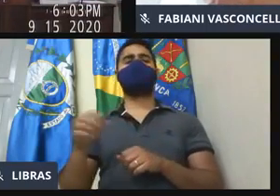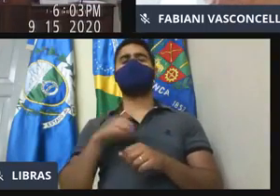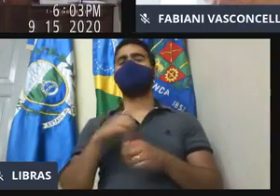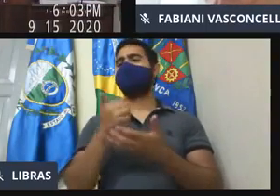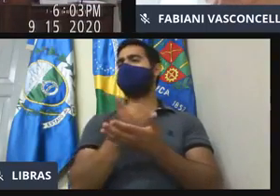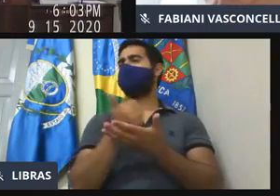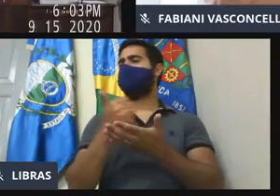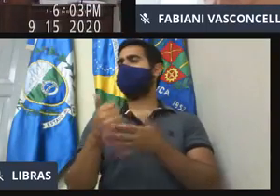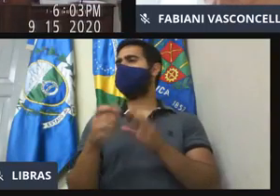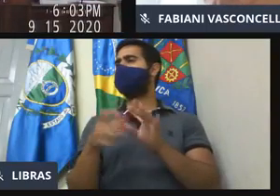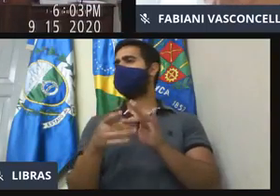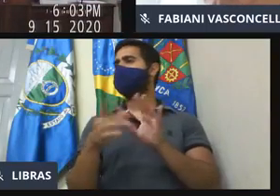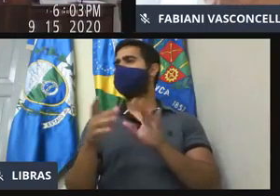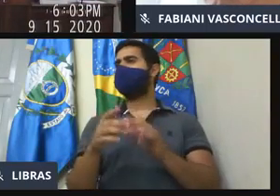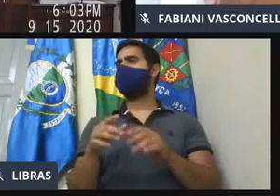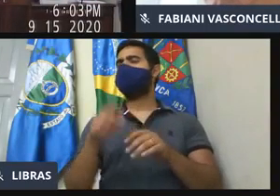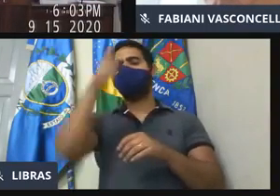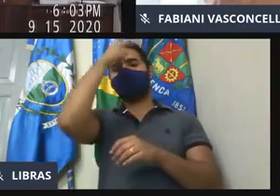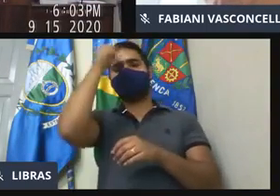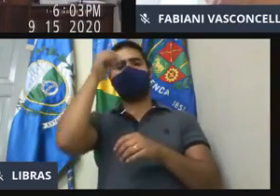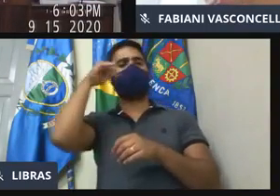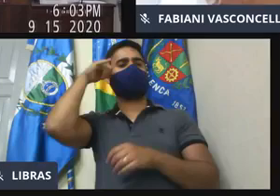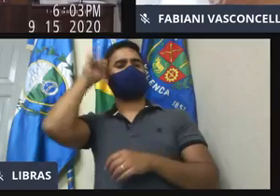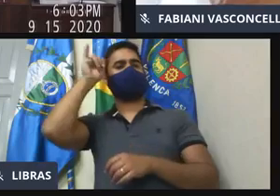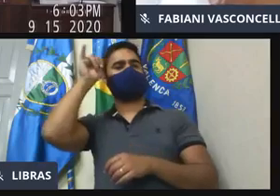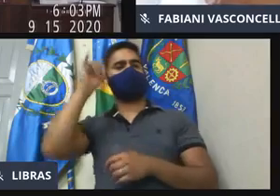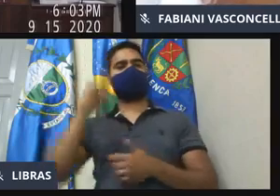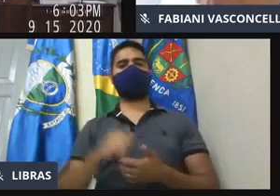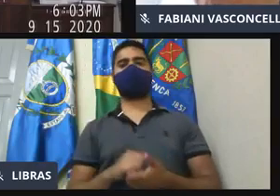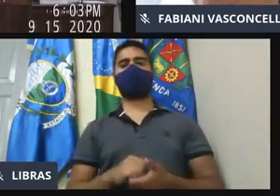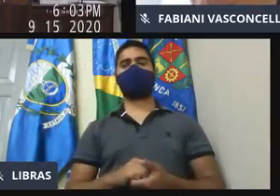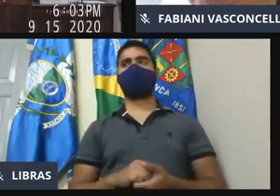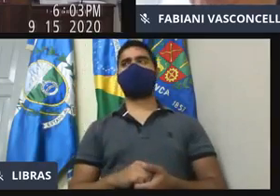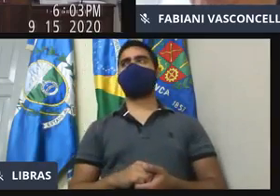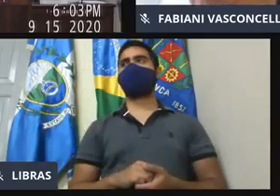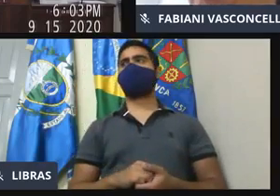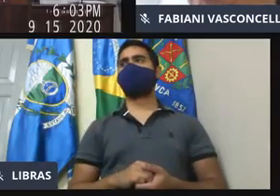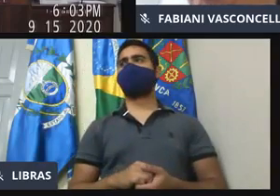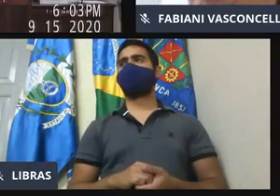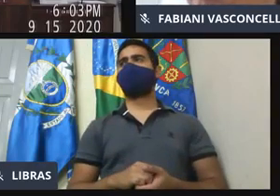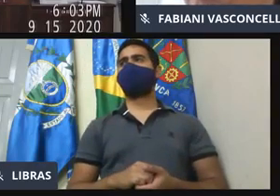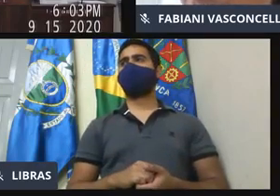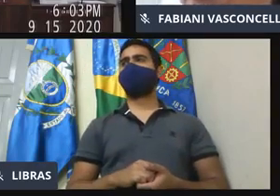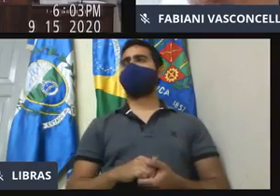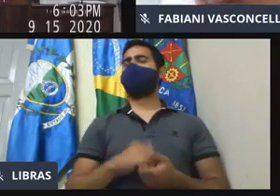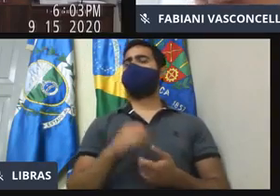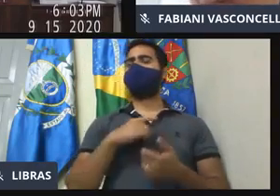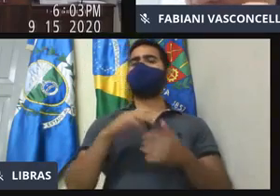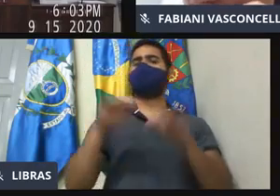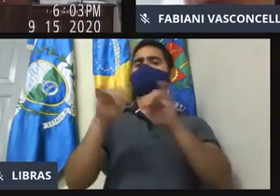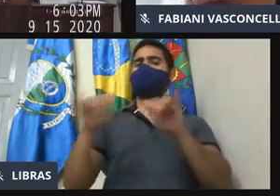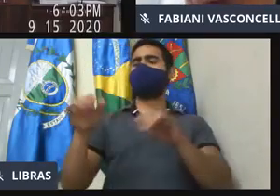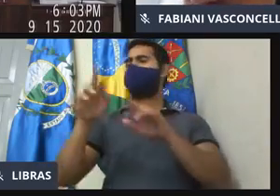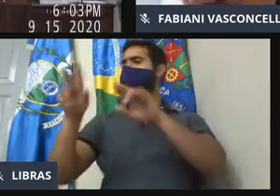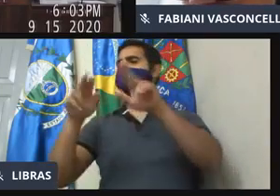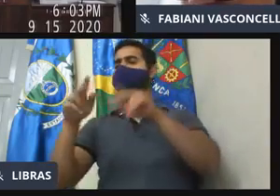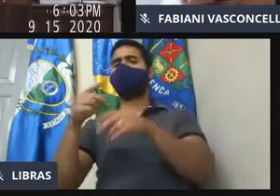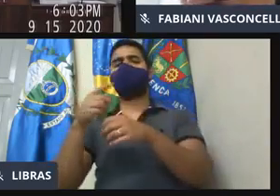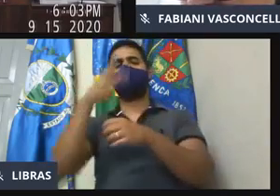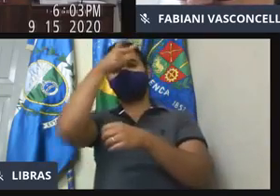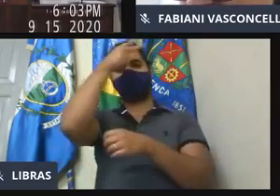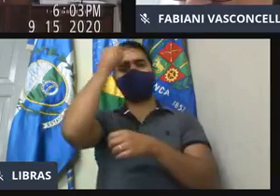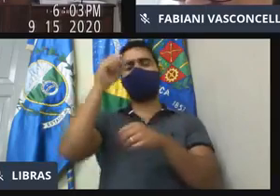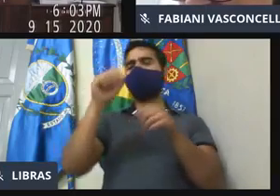de concessão celebrado com a Prefeitura de Barra do Piraí, no sendo informado que algumas prefeituras têm aderido ao contrato. Estamos avaliando a legalidade de